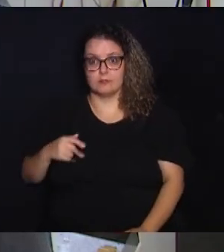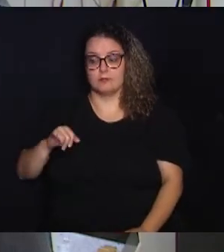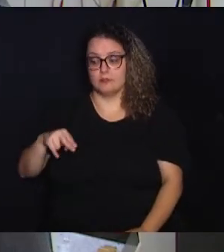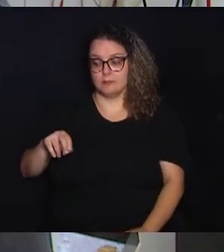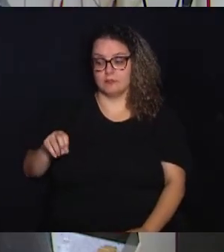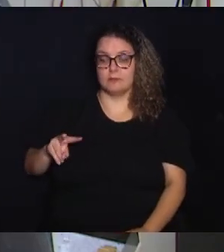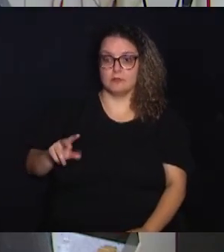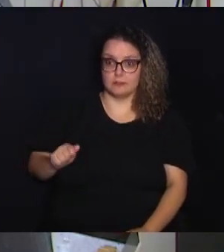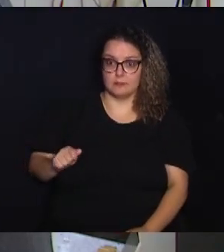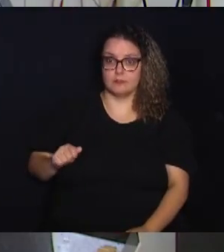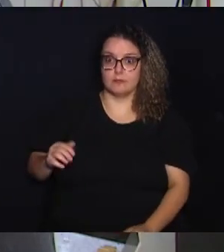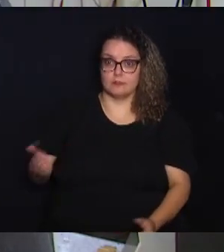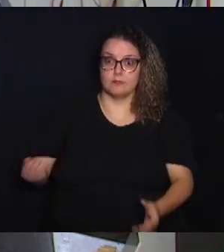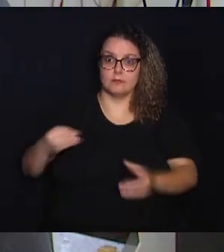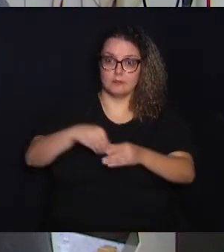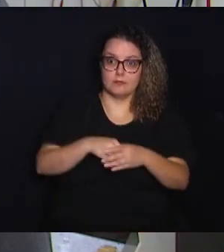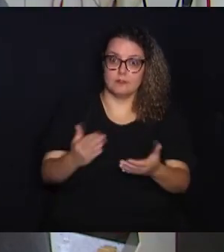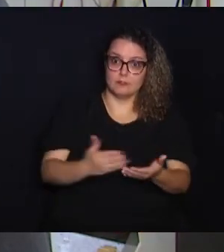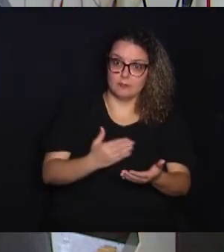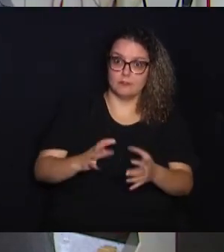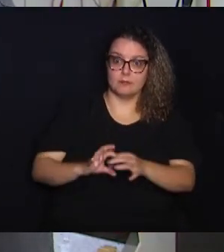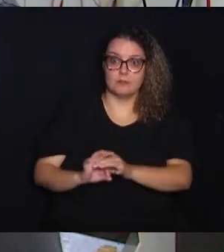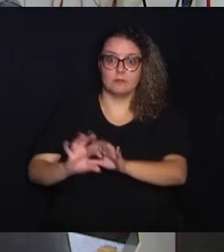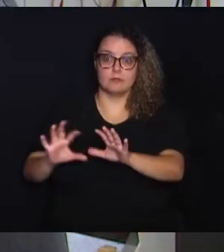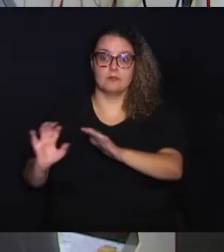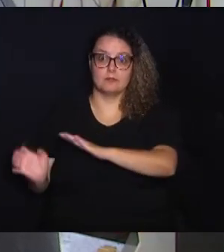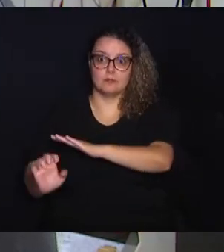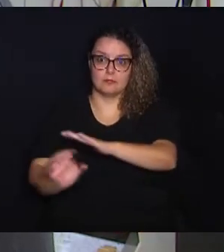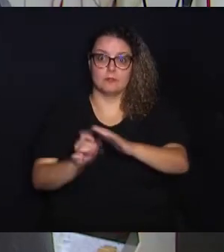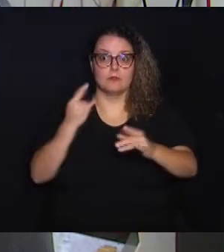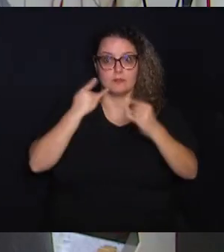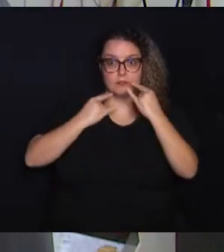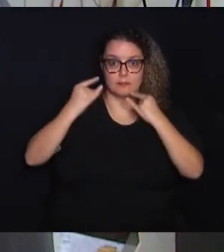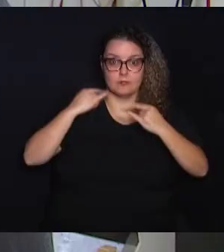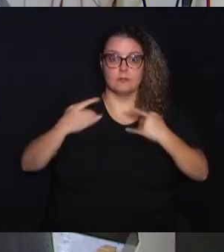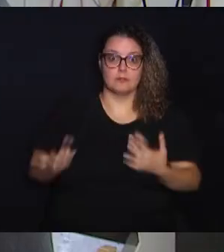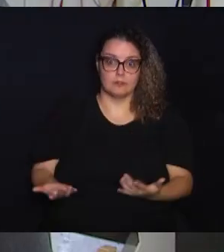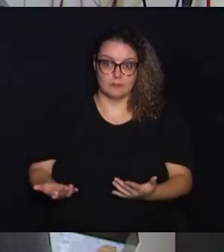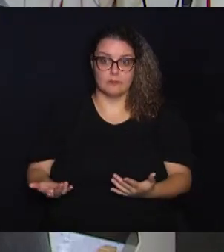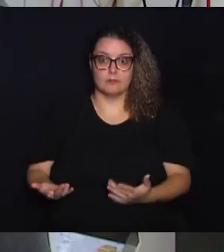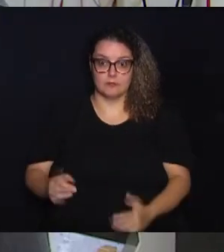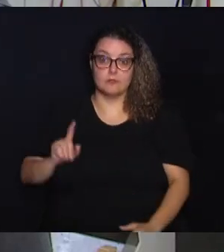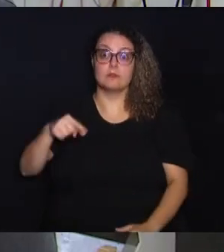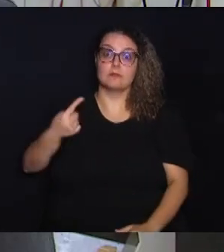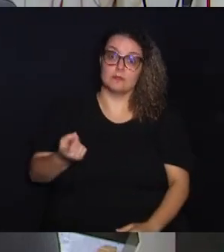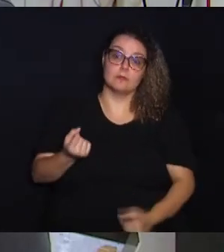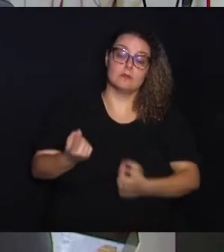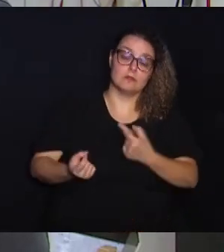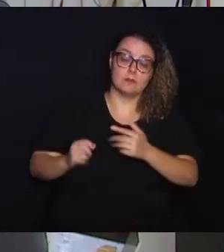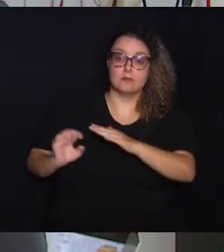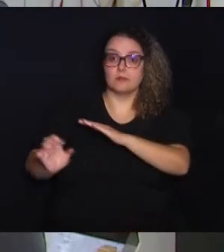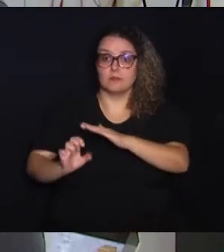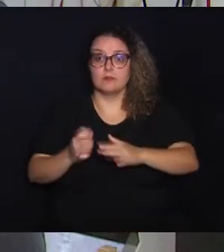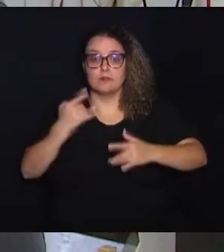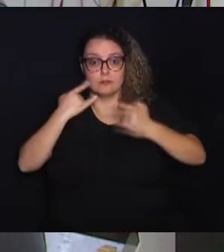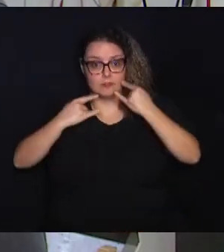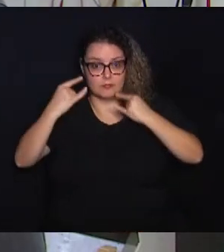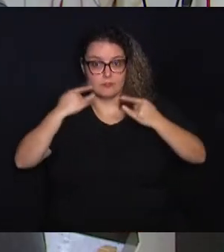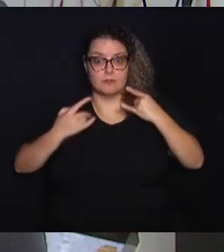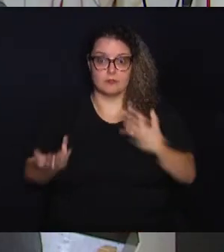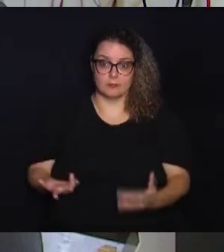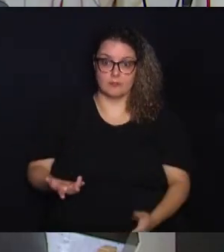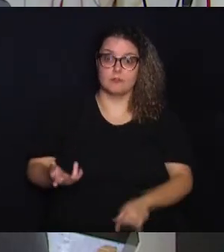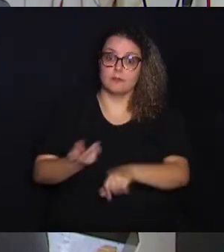a própria Inova coloca isso no portfólio dela, disponibiliza para empresas que estejam interessadas. Eventualmente, se alguma empresa